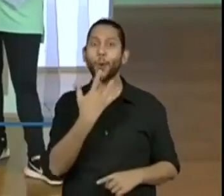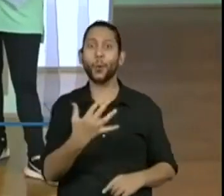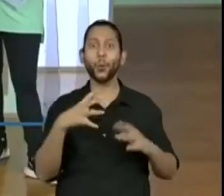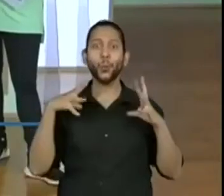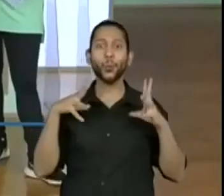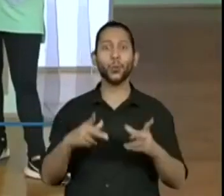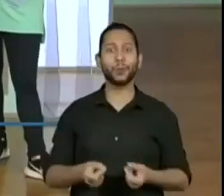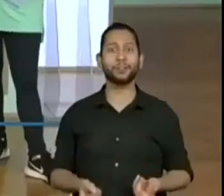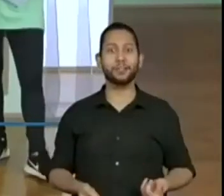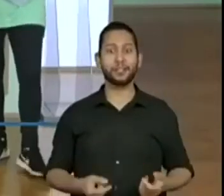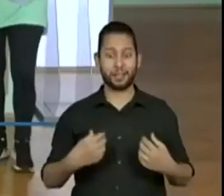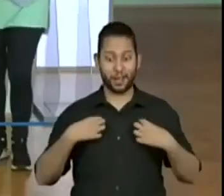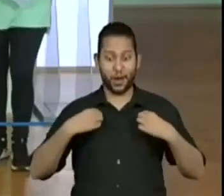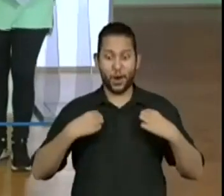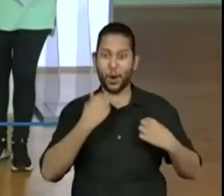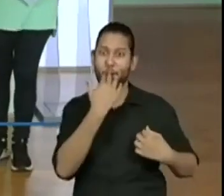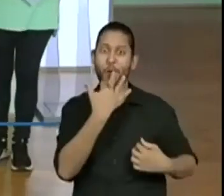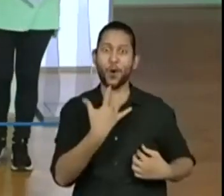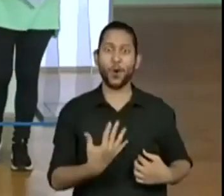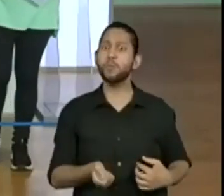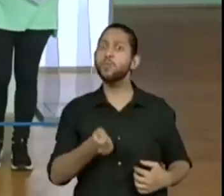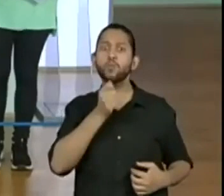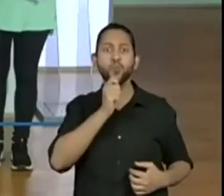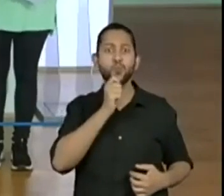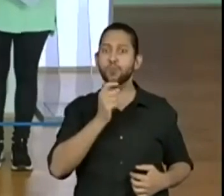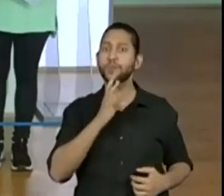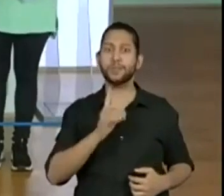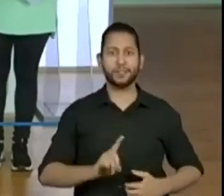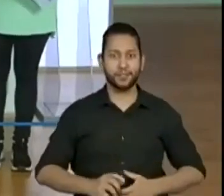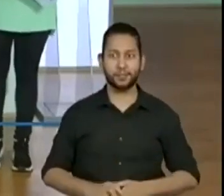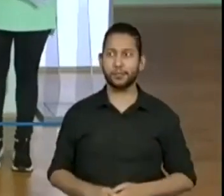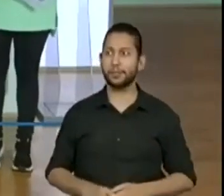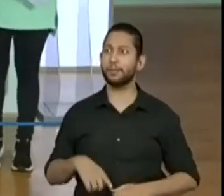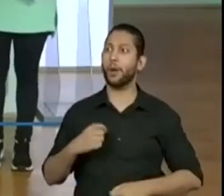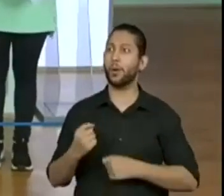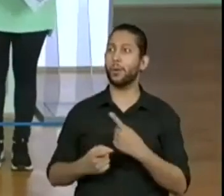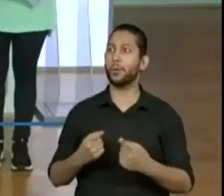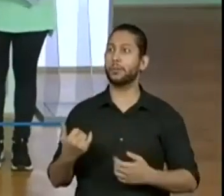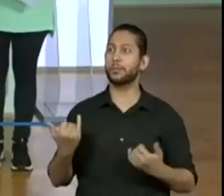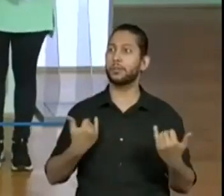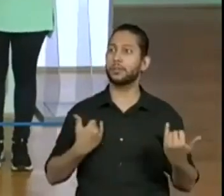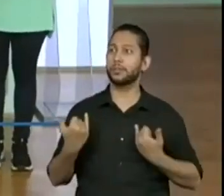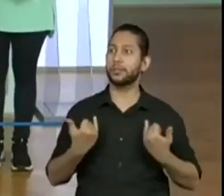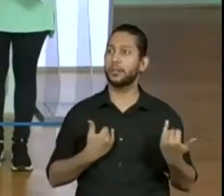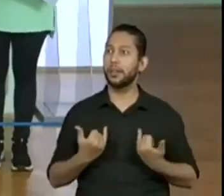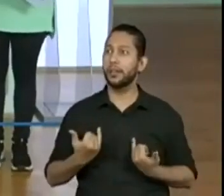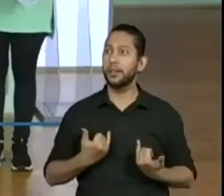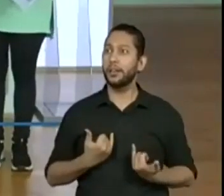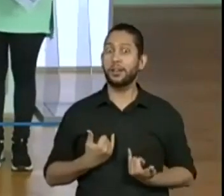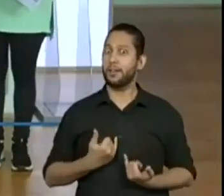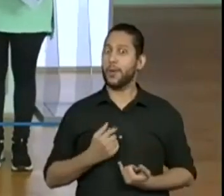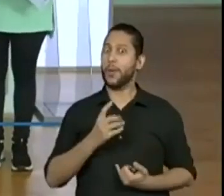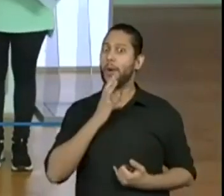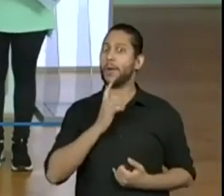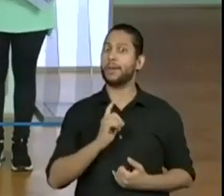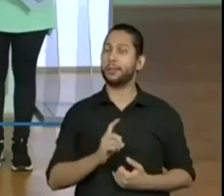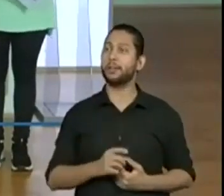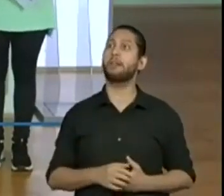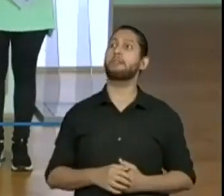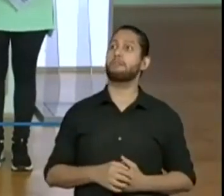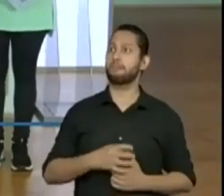Até o colorido. O colorido eu não conhecia ainda. Eu também não. Alguns estavam mandando, eu fui falando, mas eu não conhecia